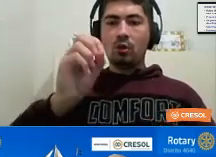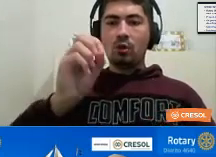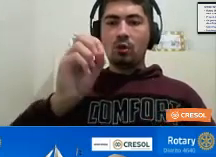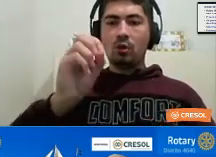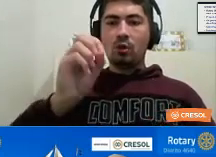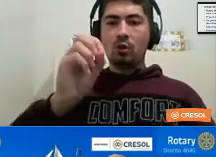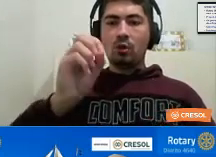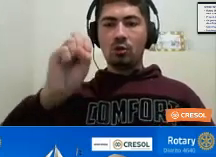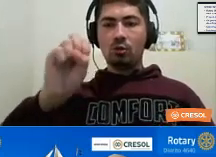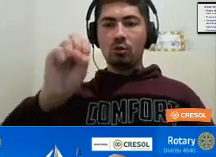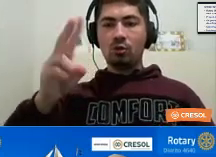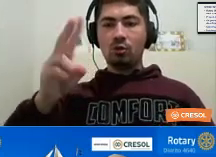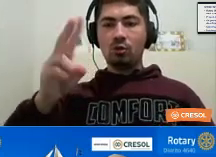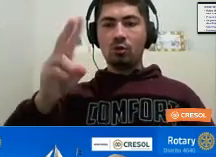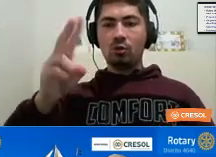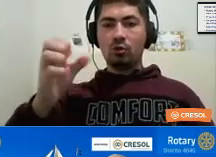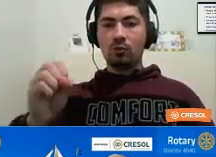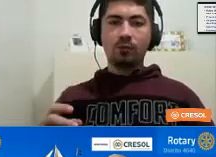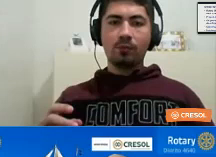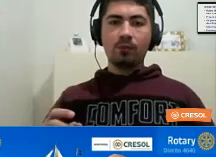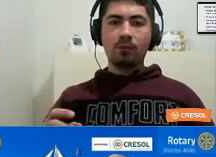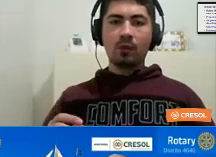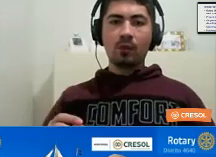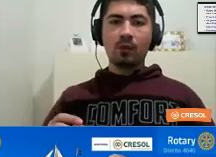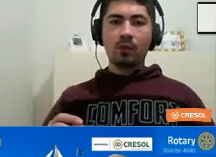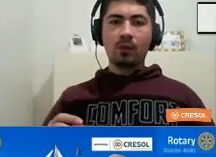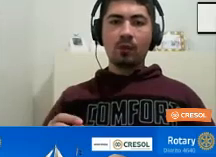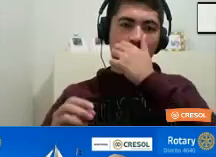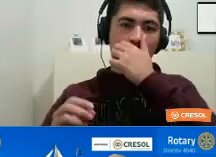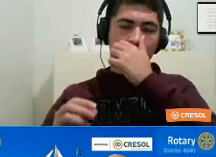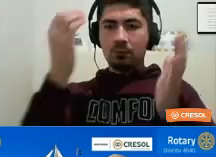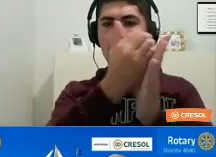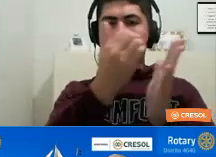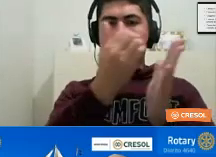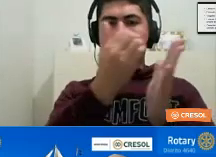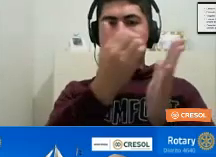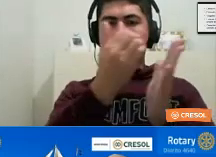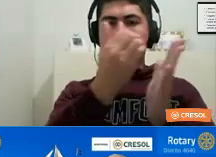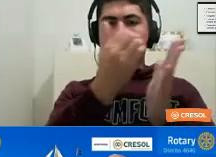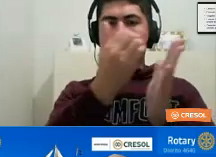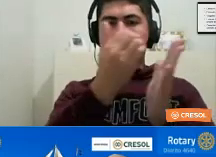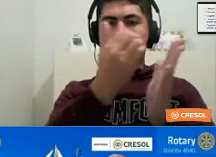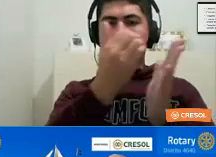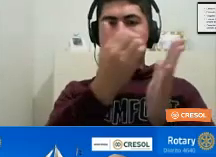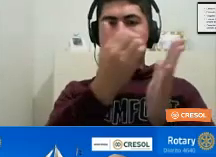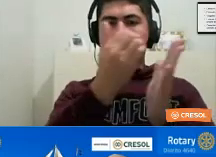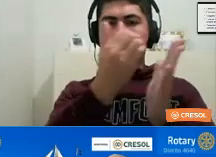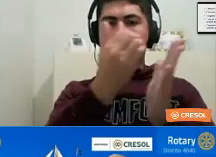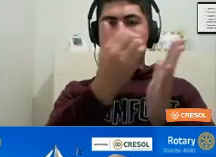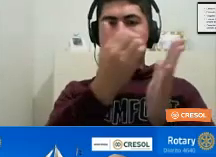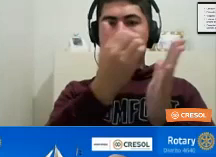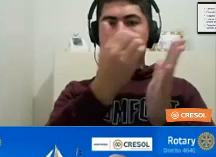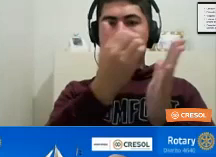de rotarianos em ação, convenção do Rotary Internacional, matching grants, LinkedIn, feira de